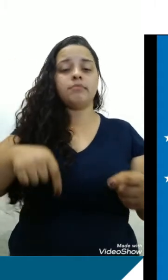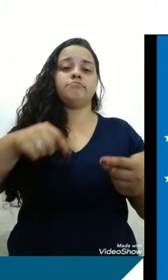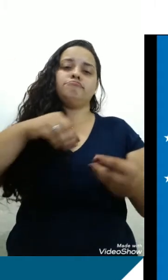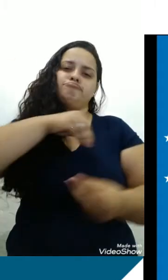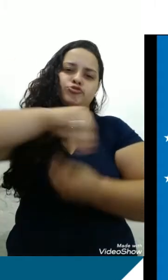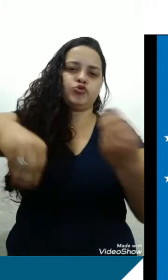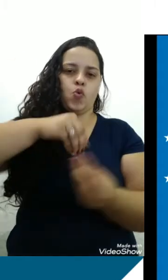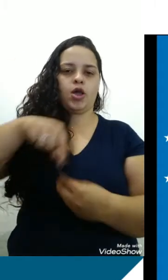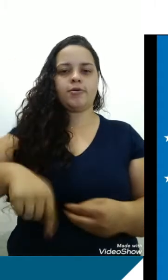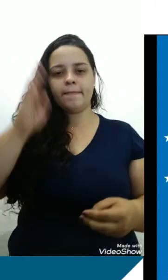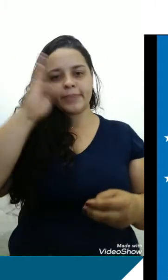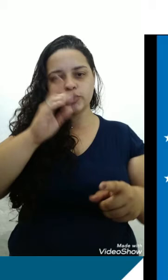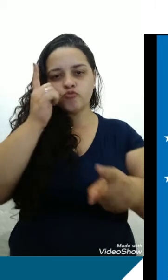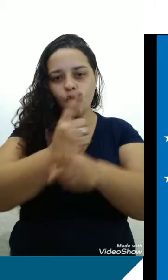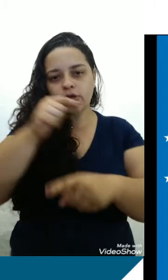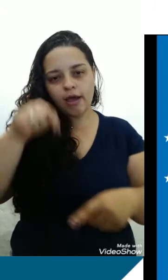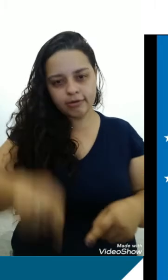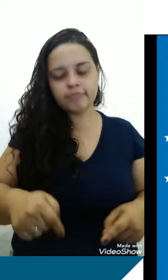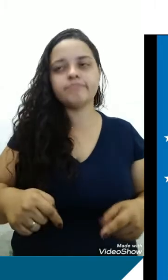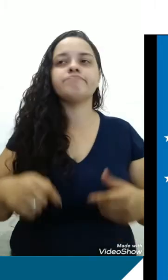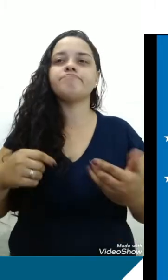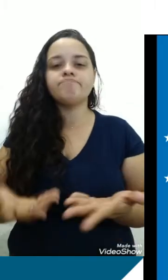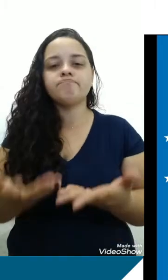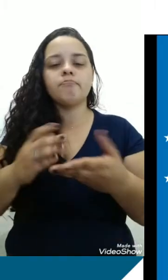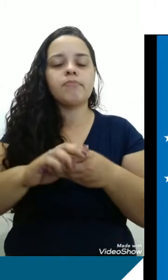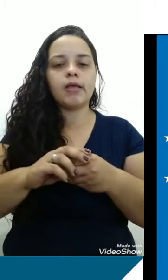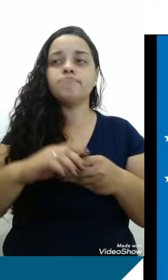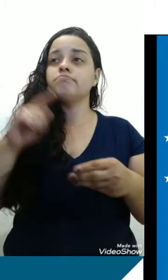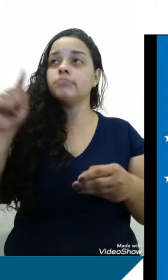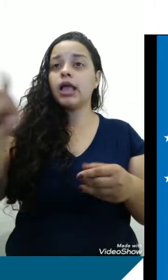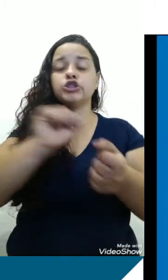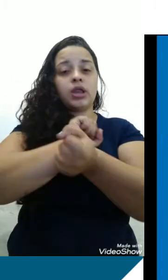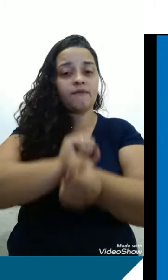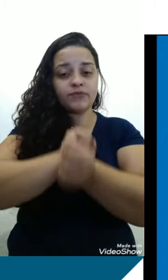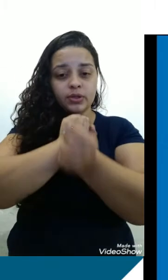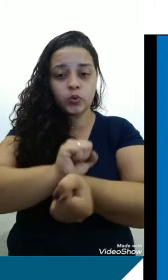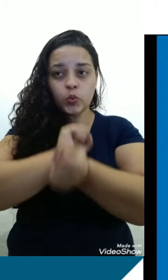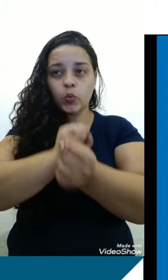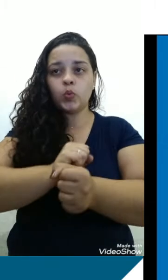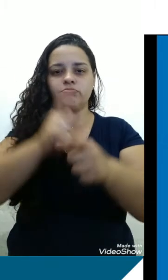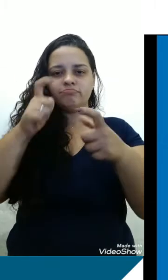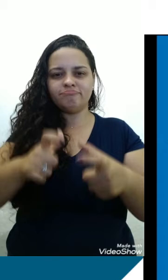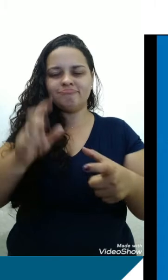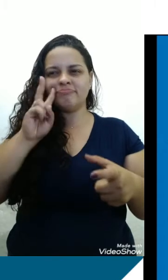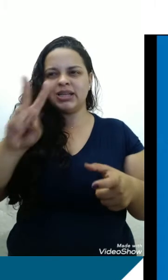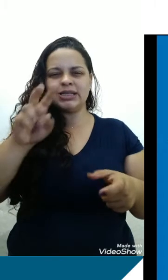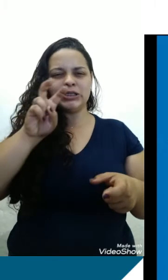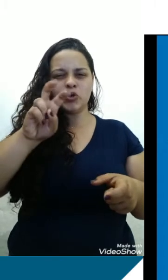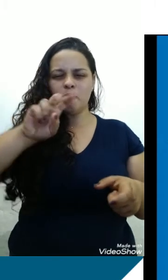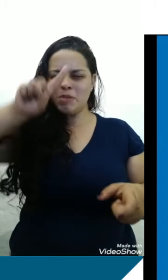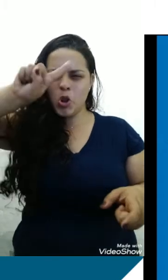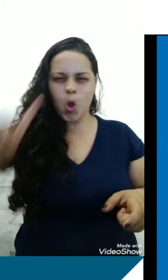aqui com as outras culturas que encontraram, tá? Essa escravidão, né, esse grosso, esses